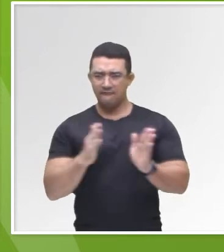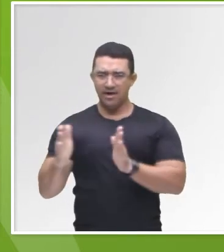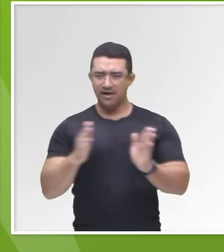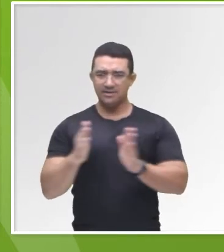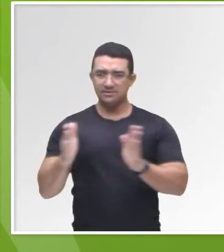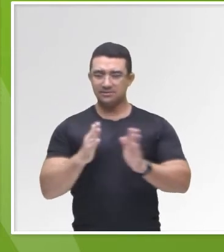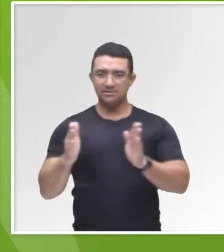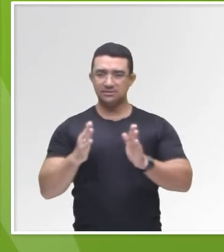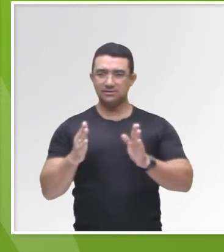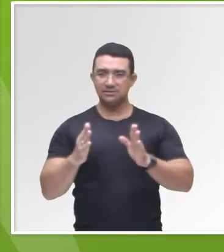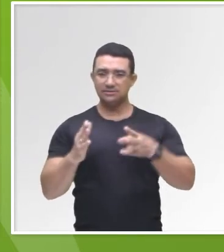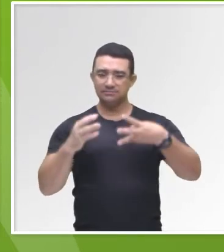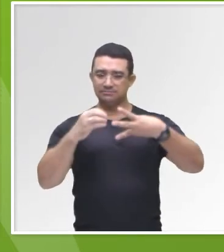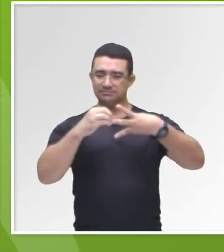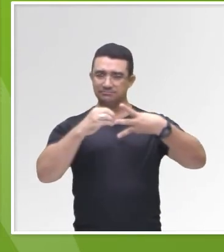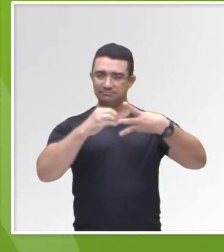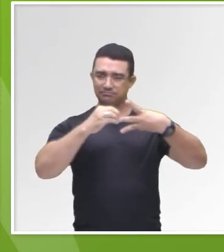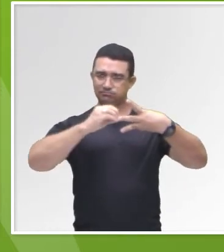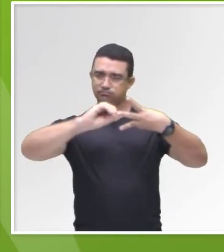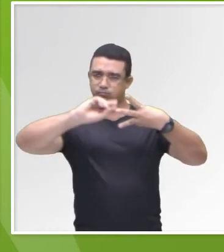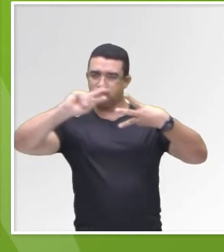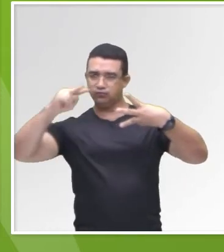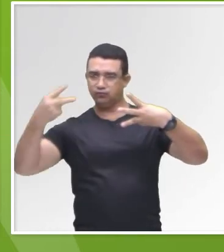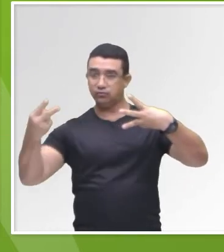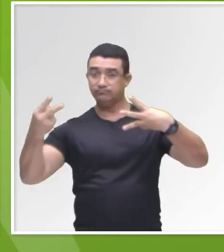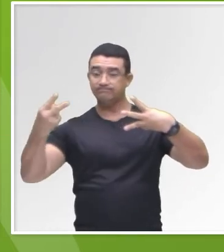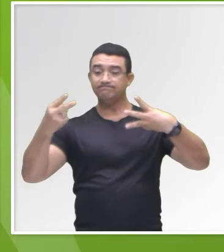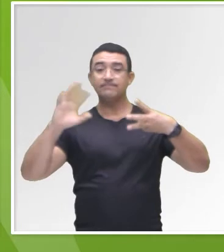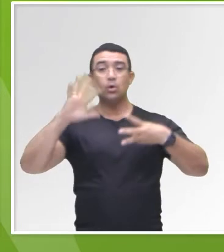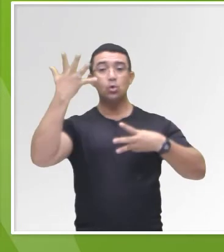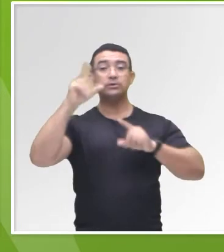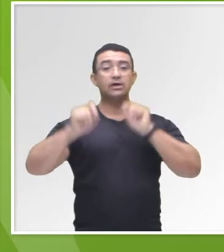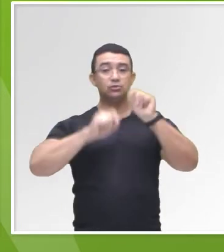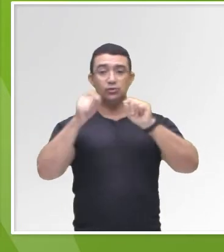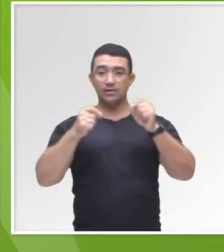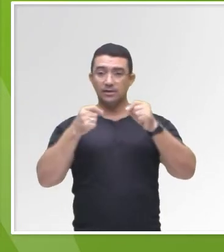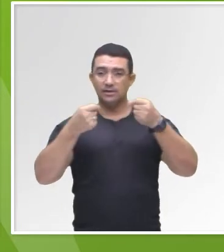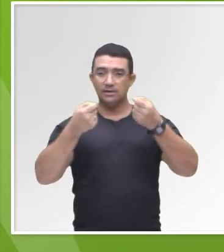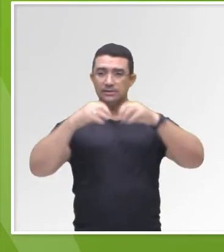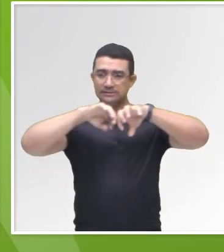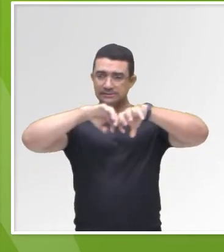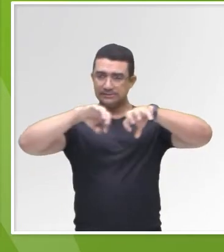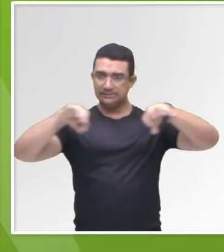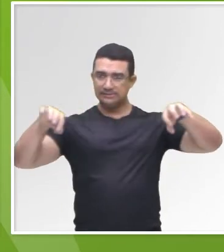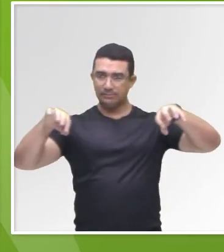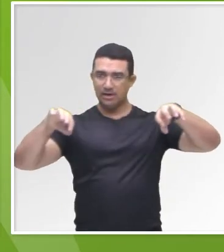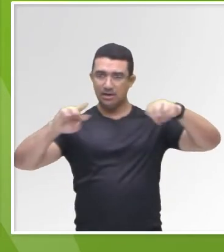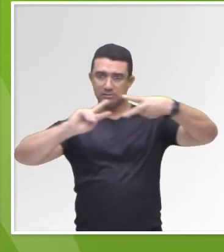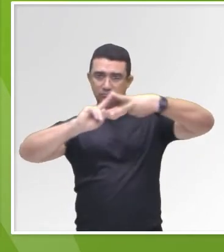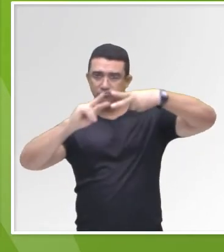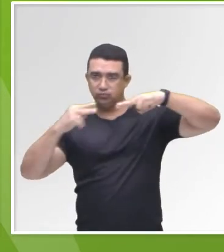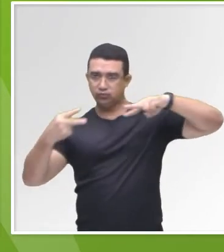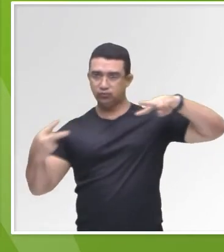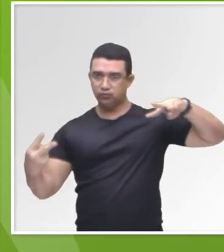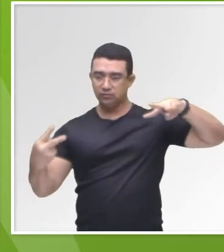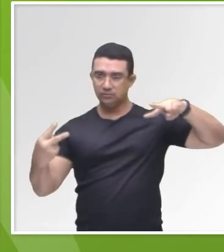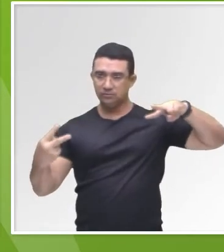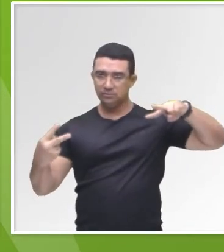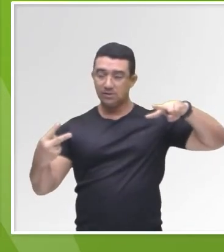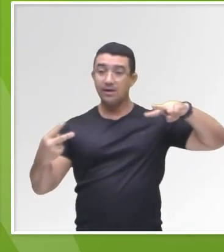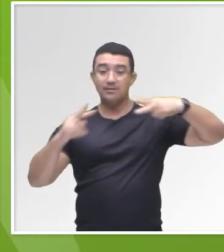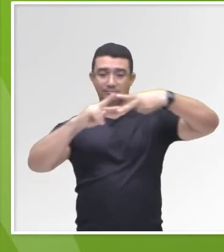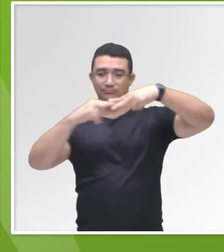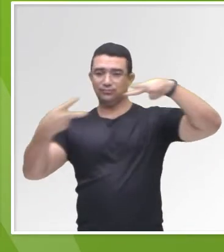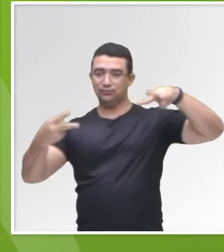divisão onde ocorre a separação dos cromossomos duplicados,